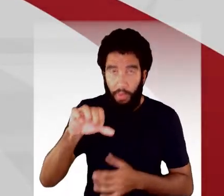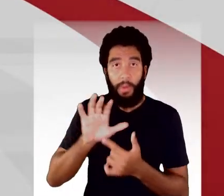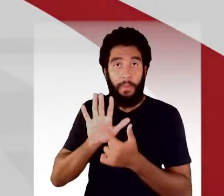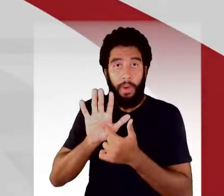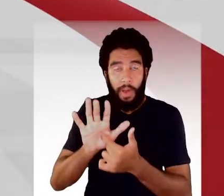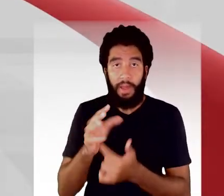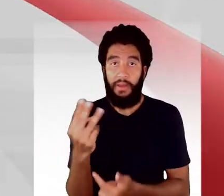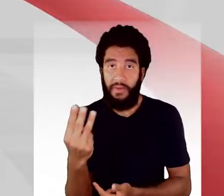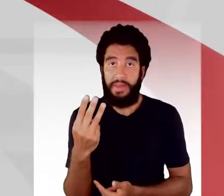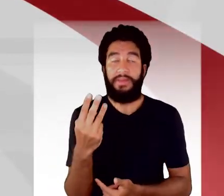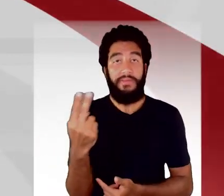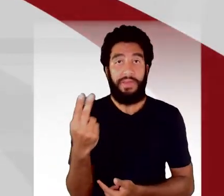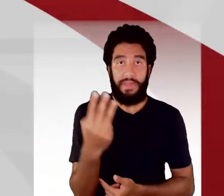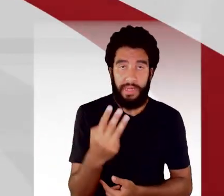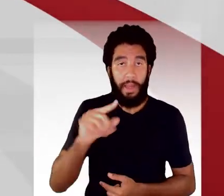foram registrados